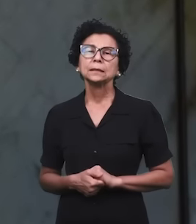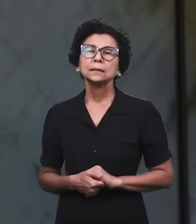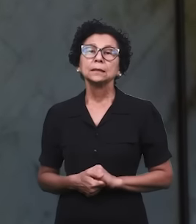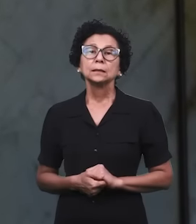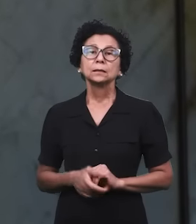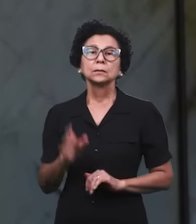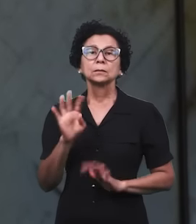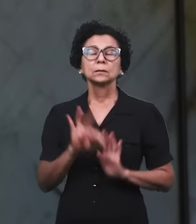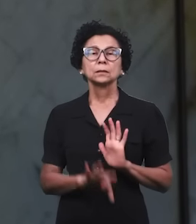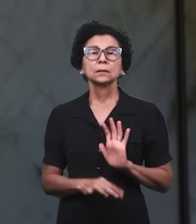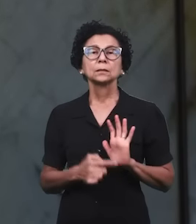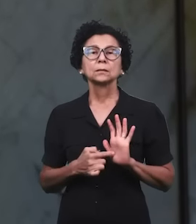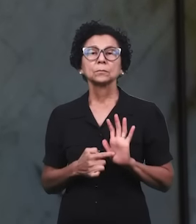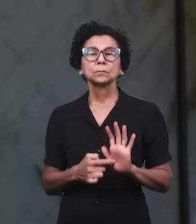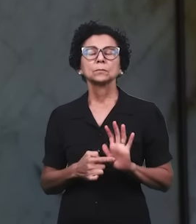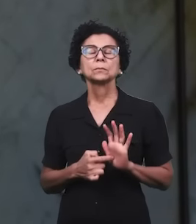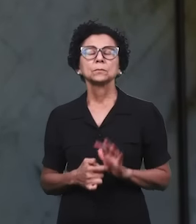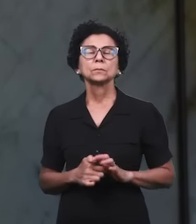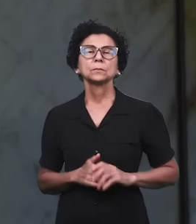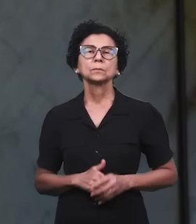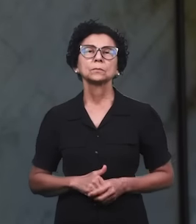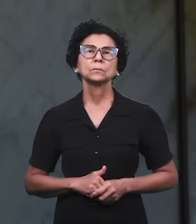o texto bíblico vai dizer que